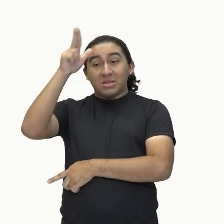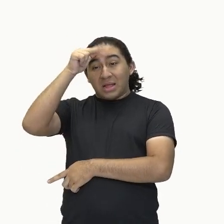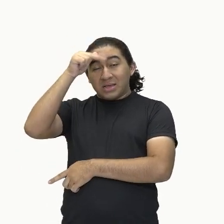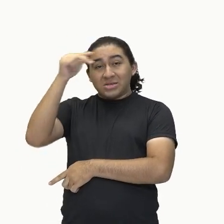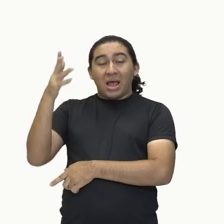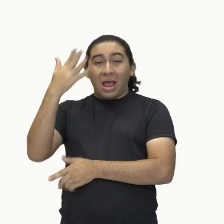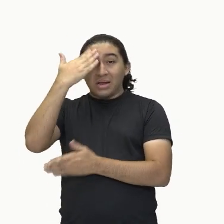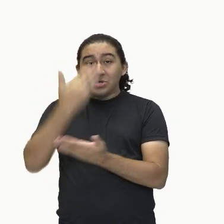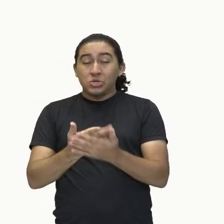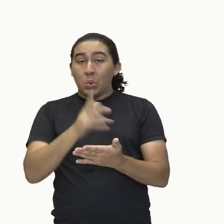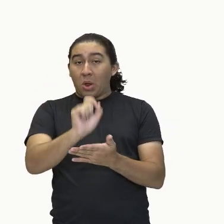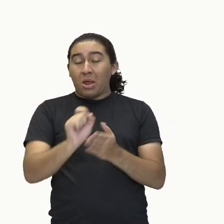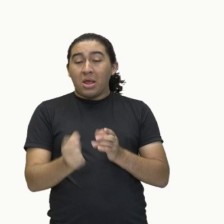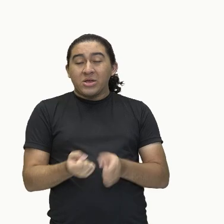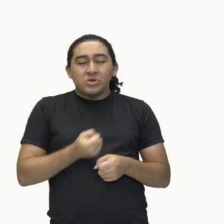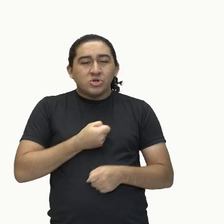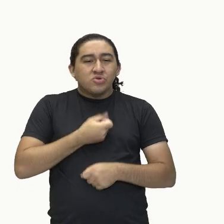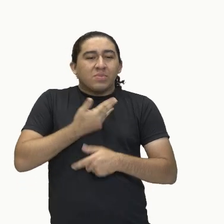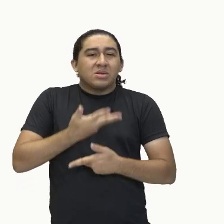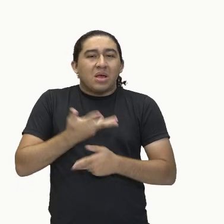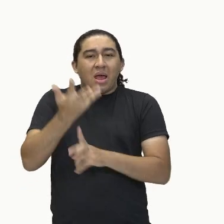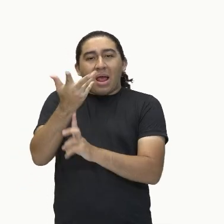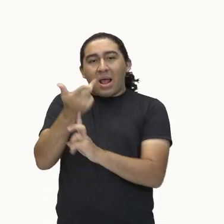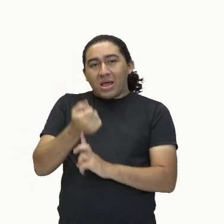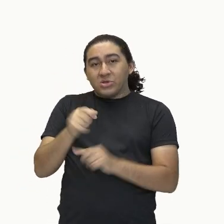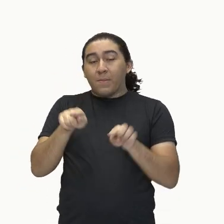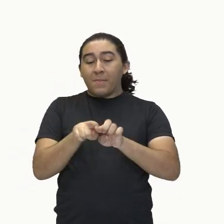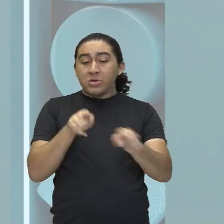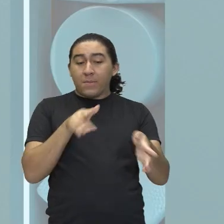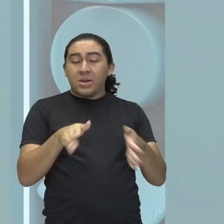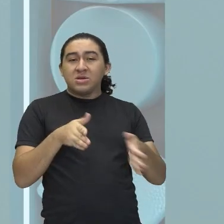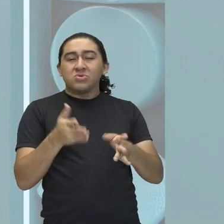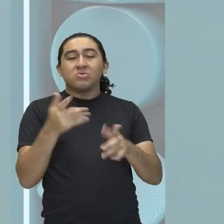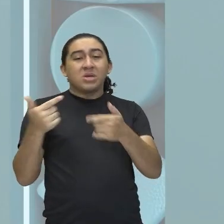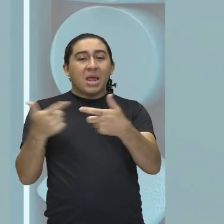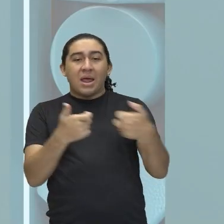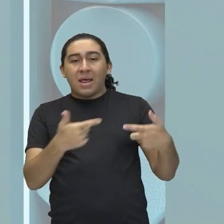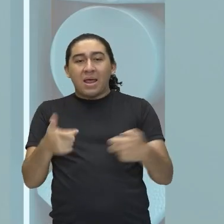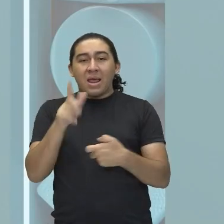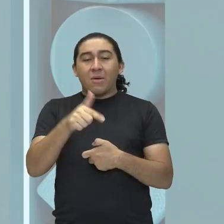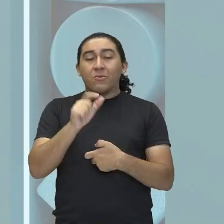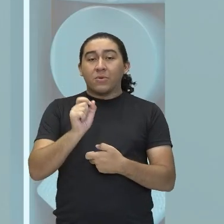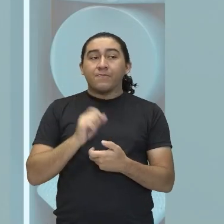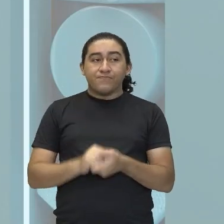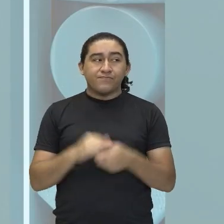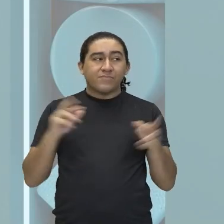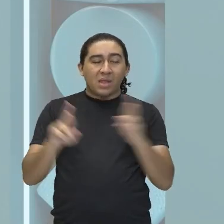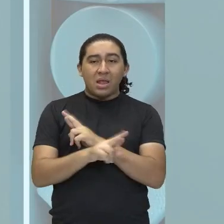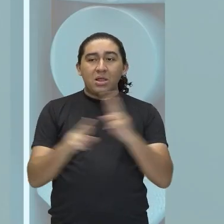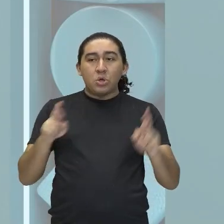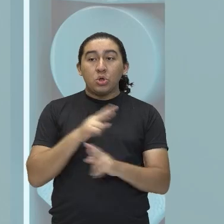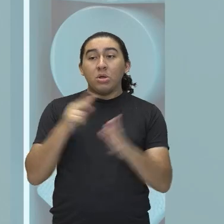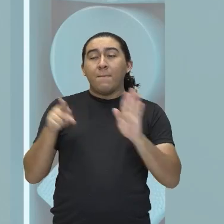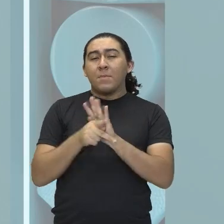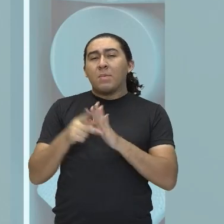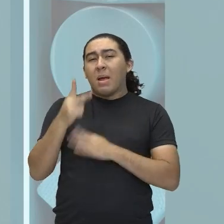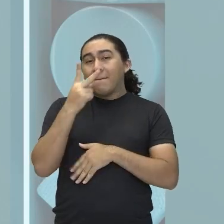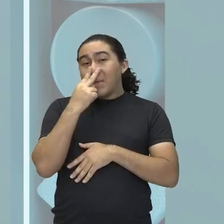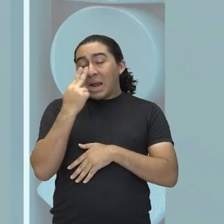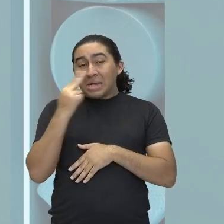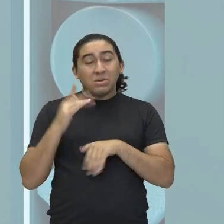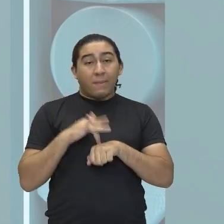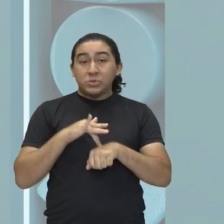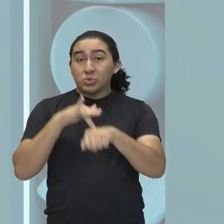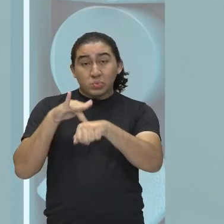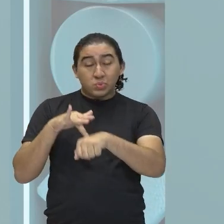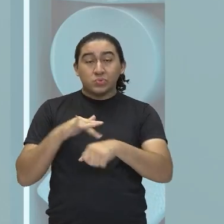acreditam que produzir arte em tempos de guerra é algo que se relaciona com uma hipocrisia. Há outras